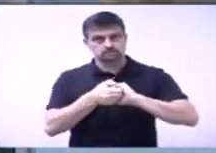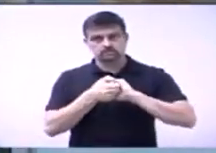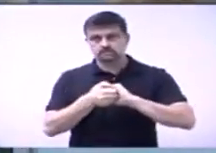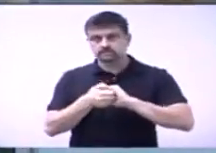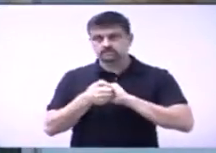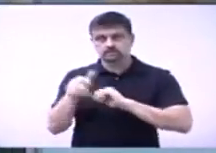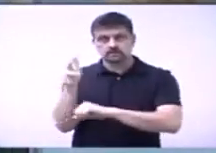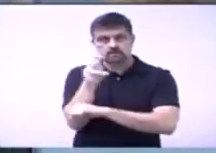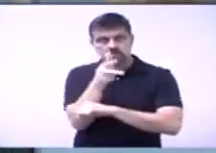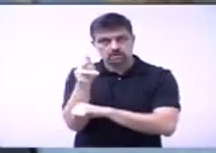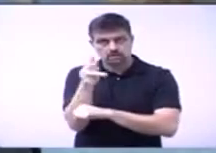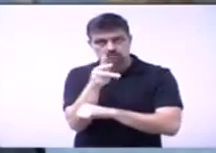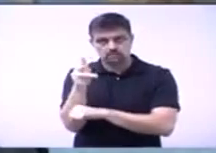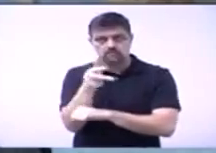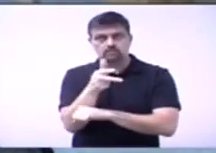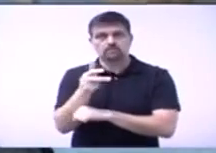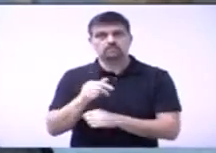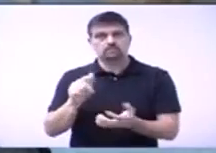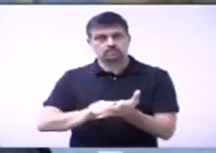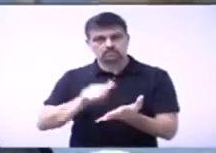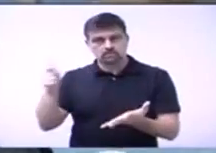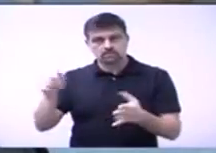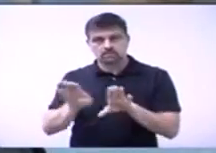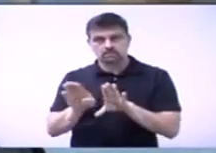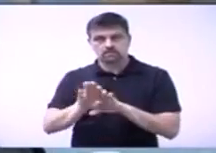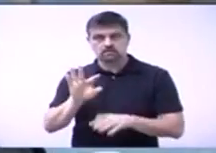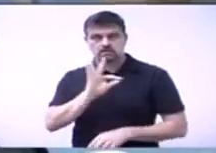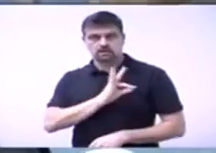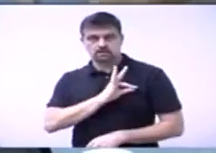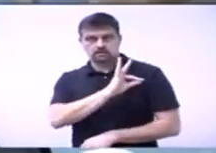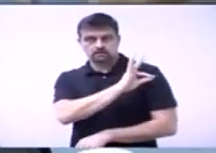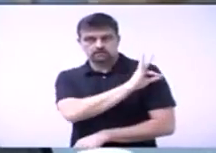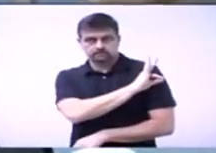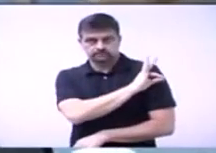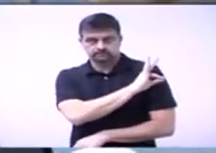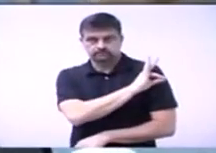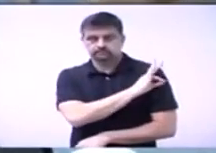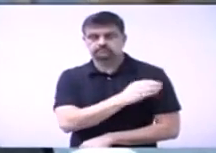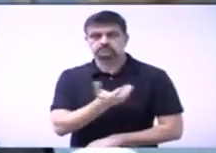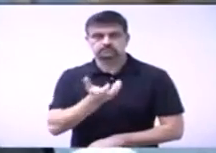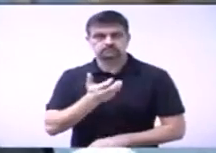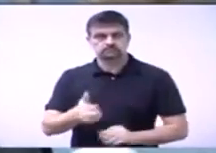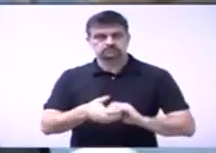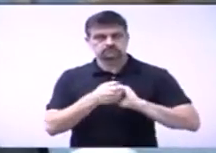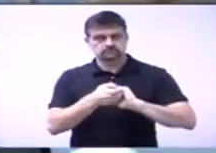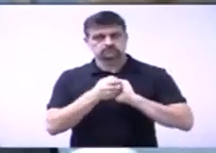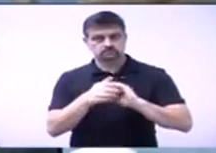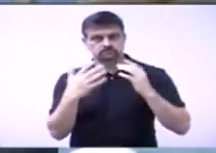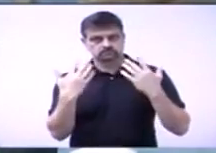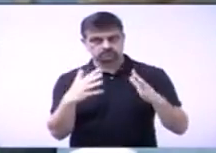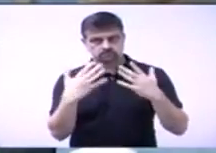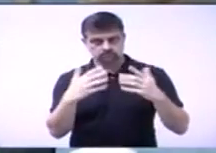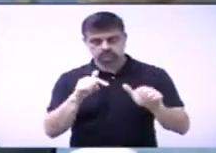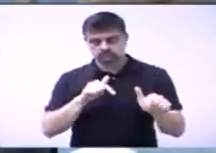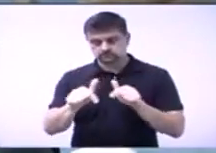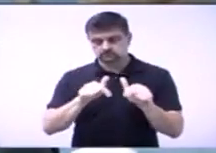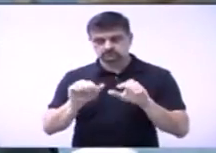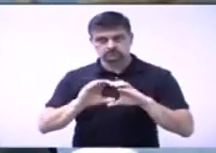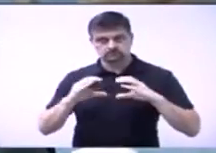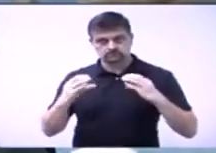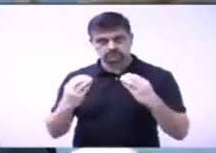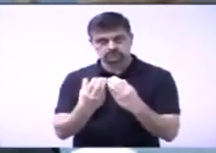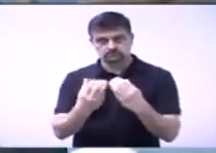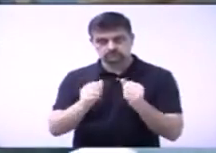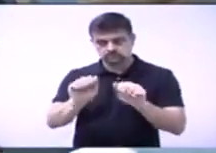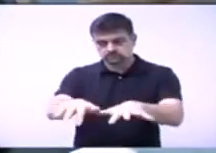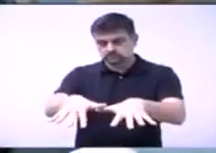presente, a Guarda Municipal em nome do Clodoaldo, que trabalha diariamente aqui na Câmara, e toda a